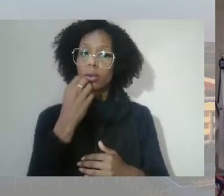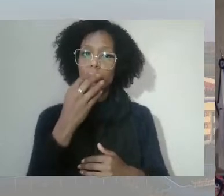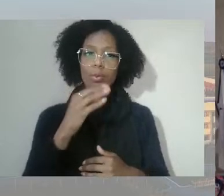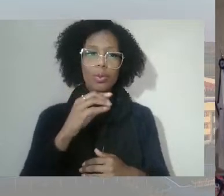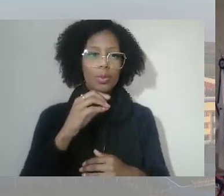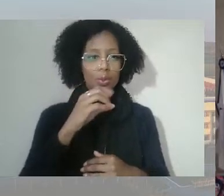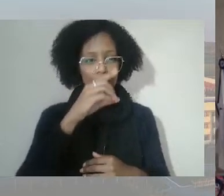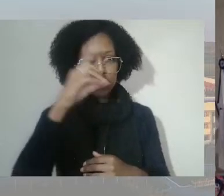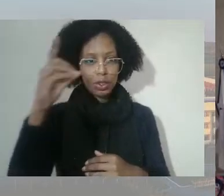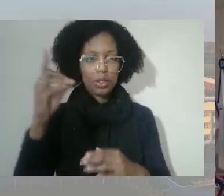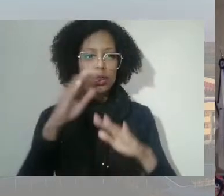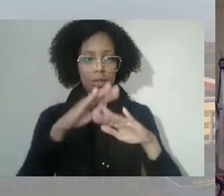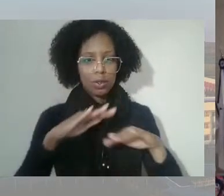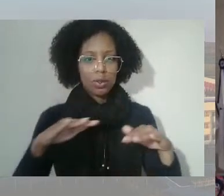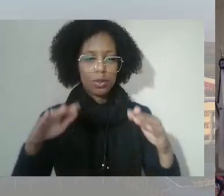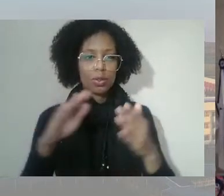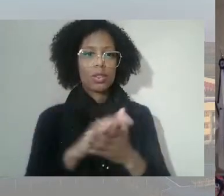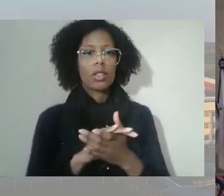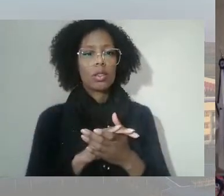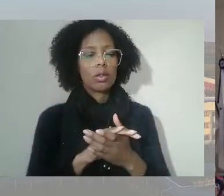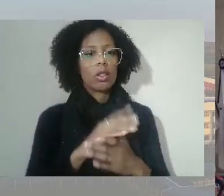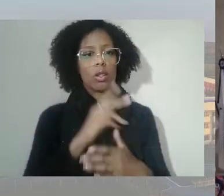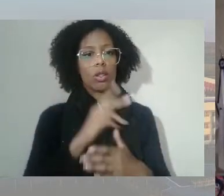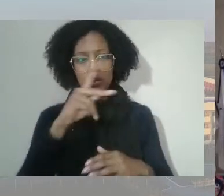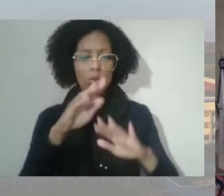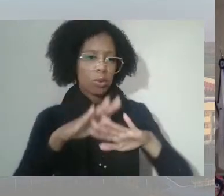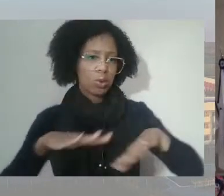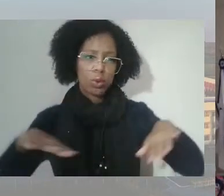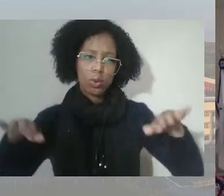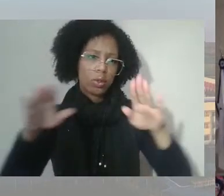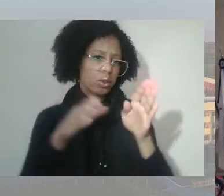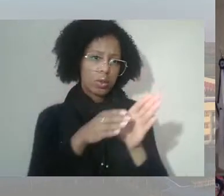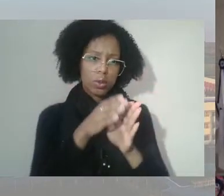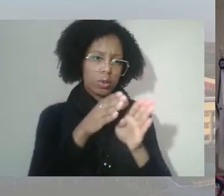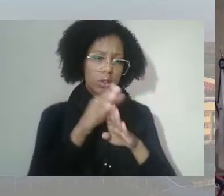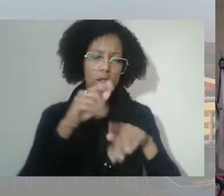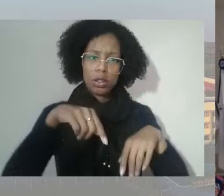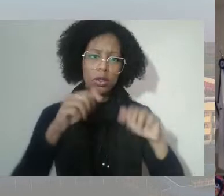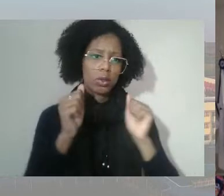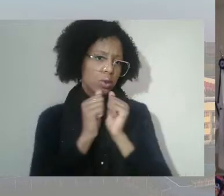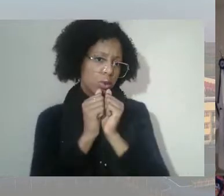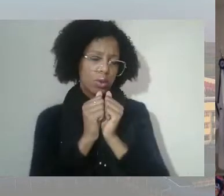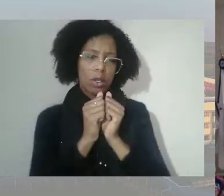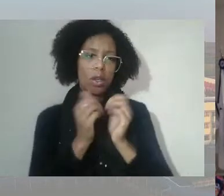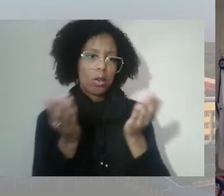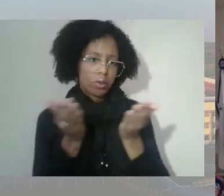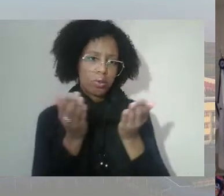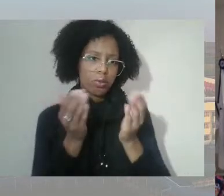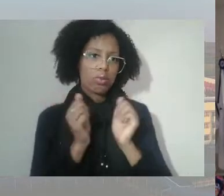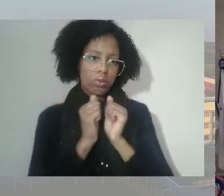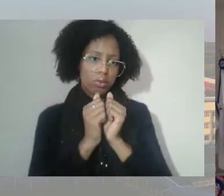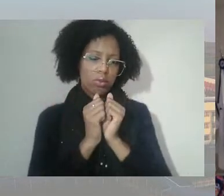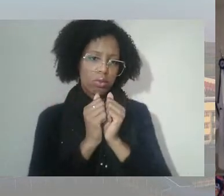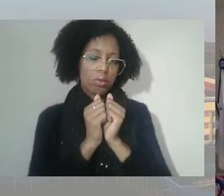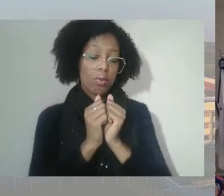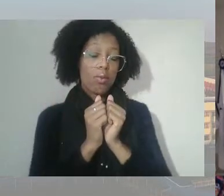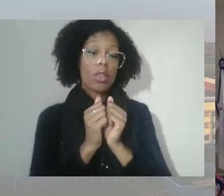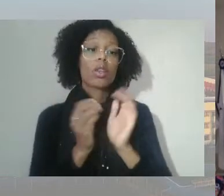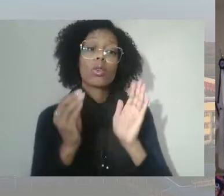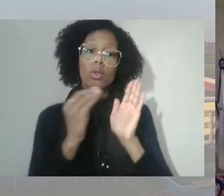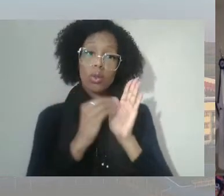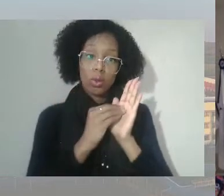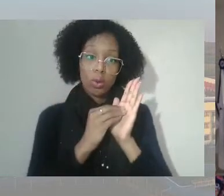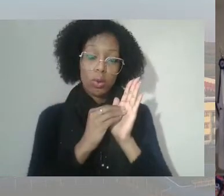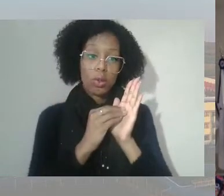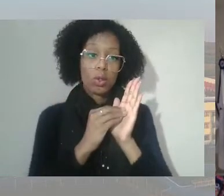Bom dia, professor Roberlândia, professor Querol, demais conselheiros, conselheiras e todos que acompanham. Então, a gente incluiu como ponto de